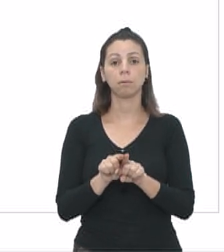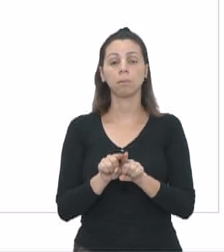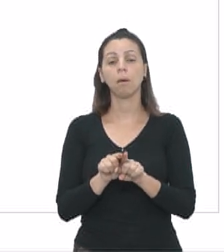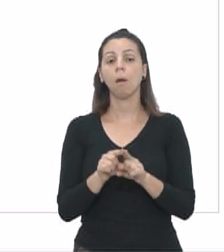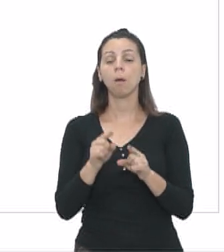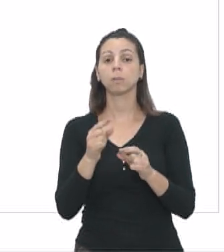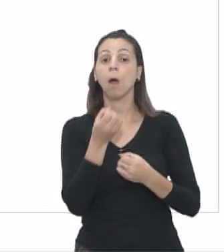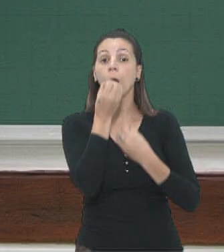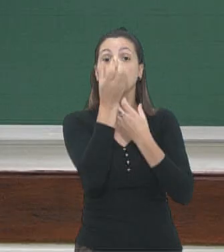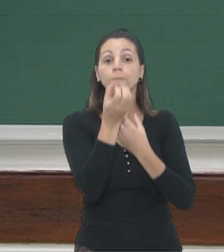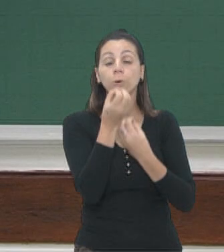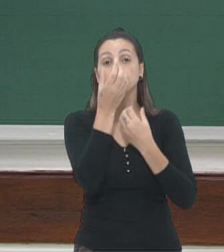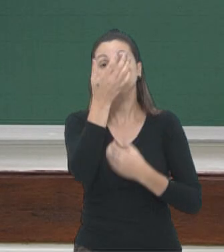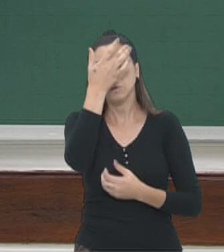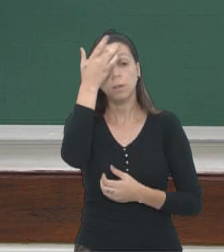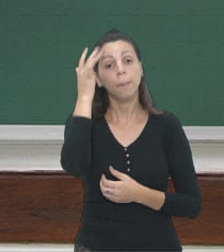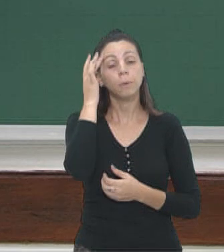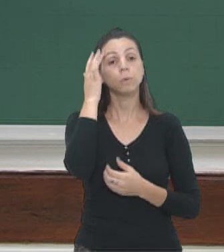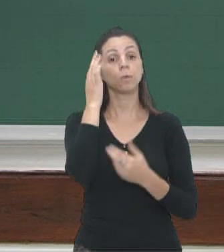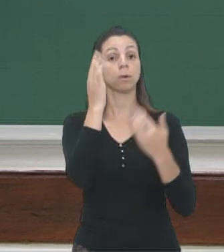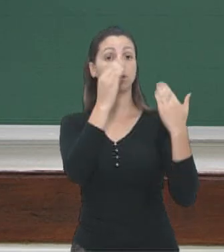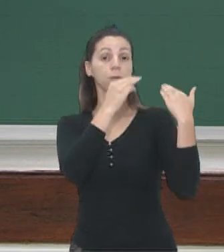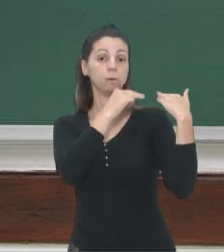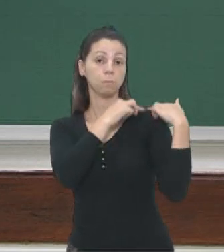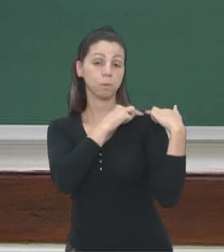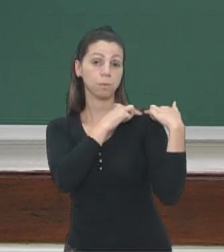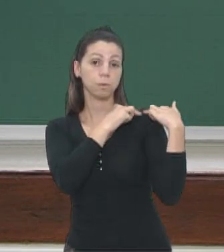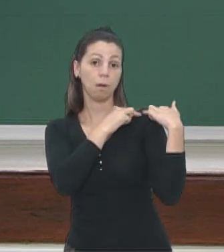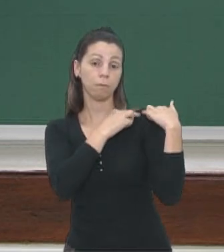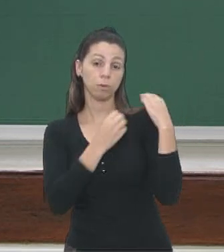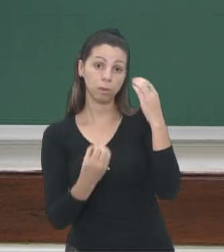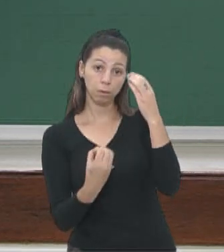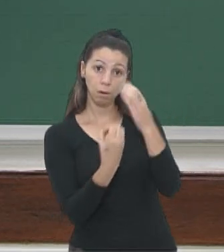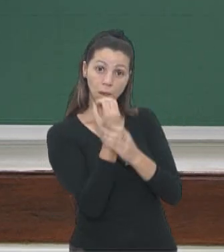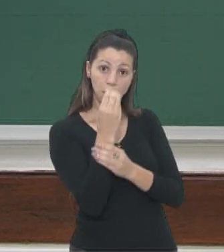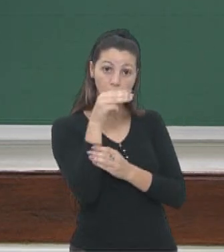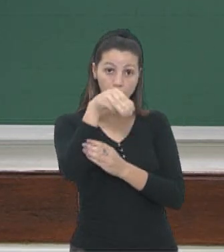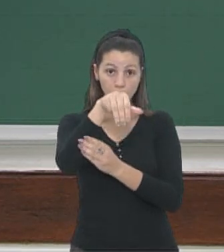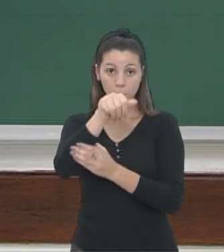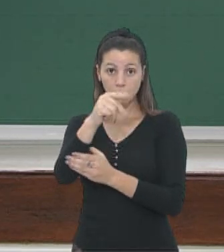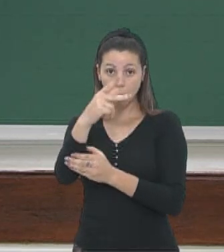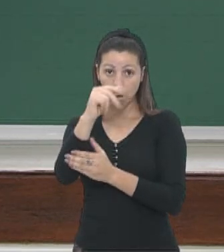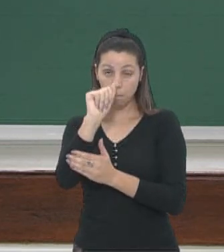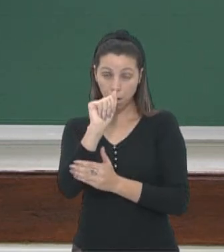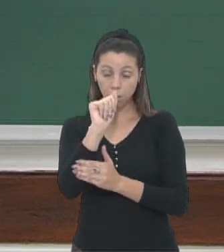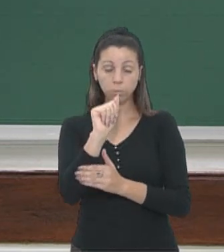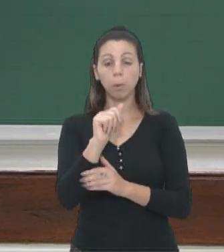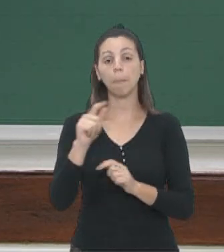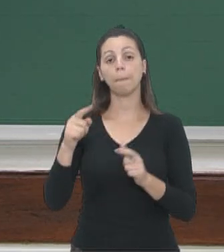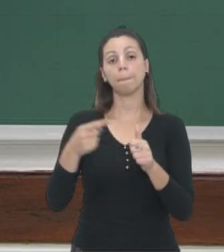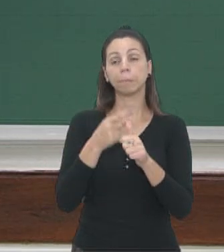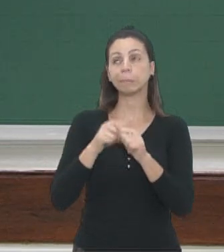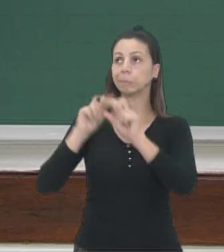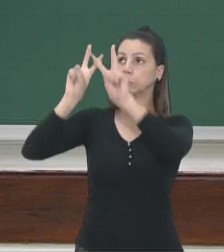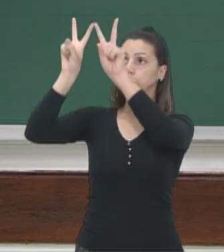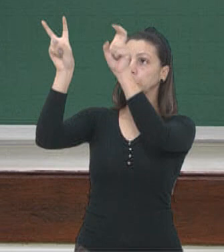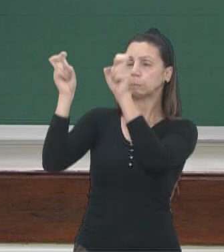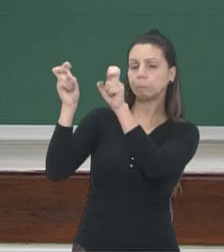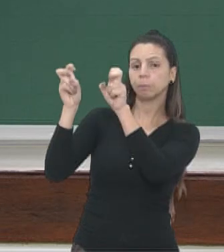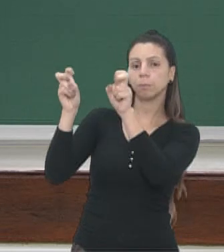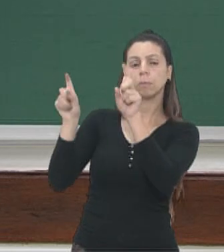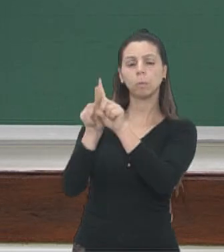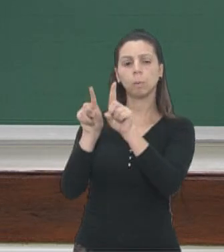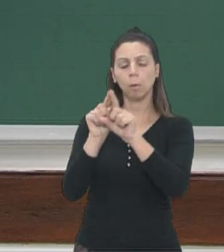trazer as informações de quem produziu esse mapa. Então, quando a gente observar um mapa, nós vamos ter um título, nós vamos também ter uma fonte